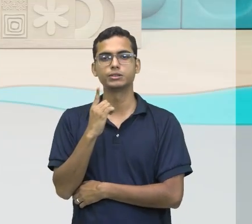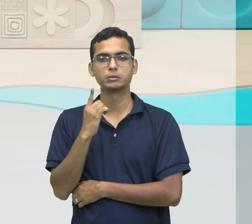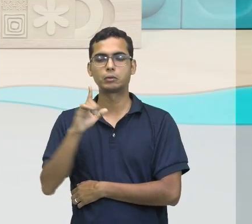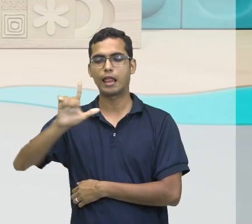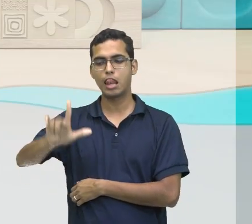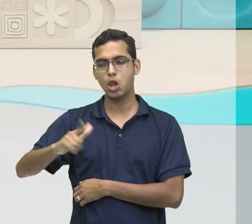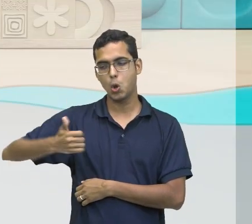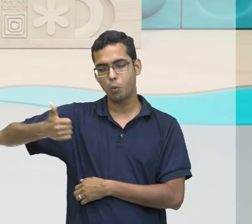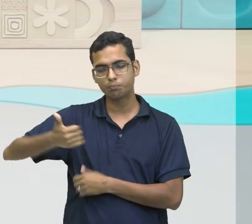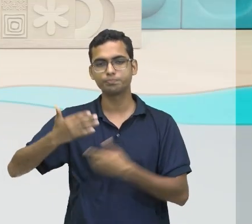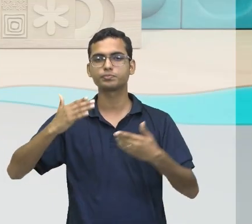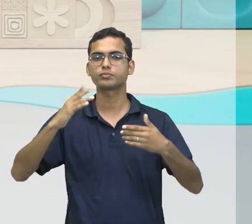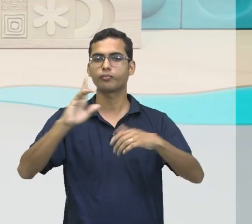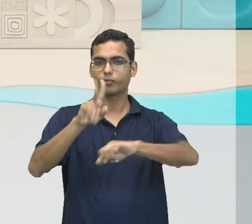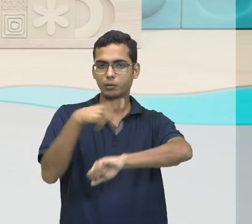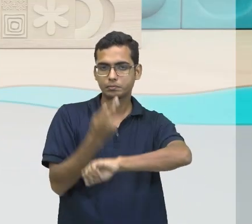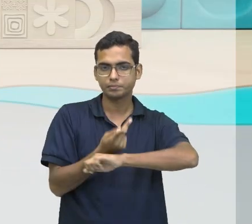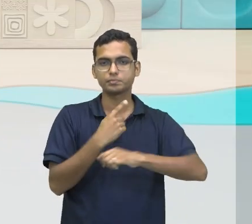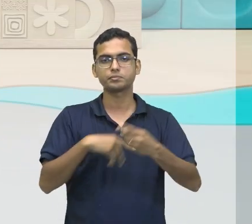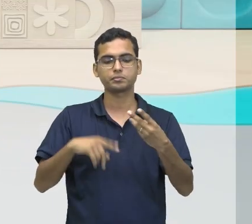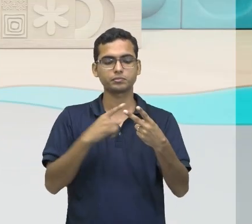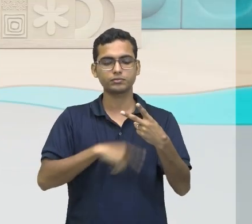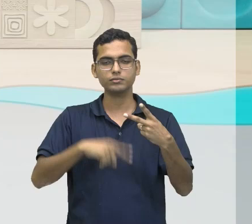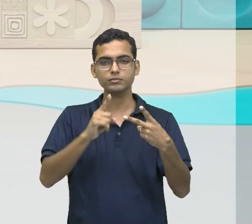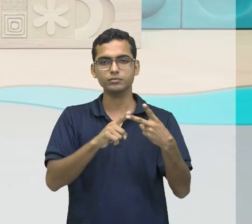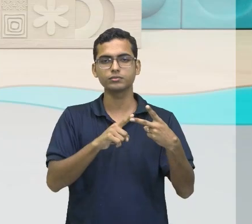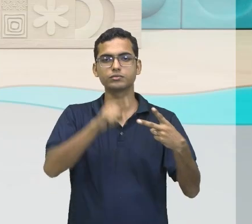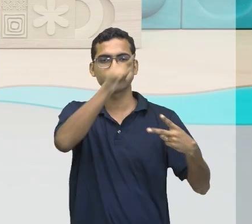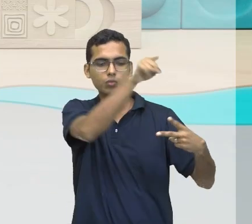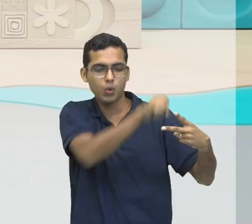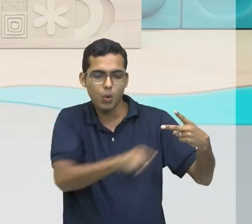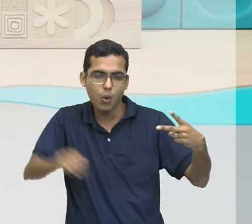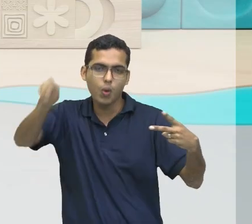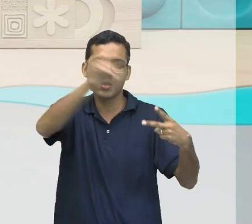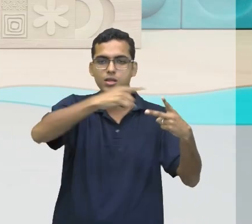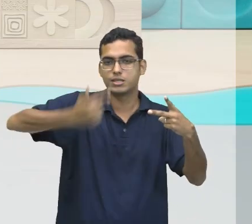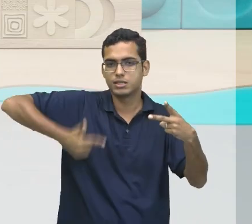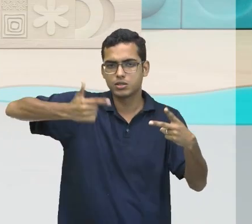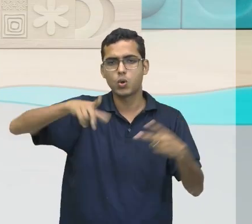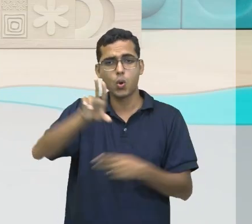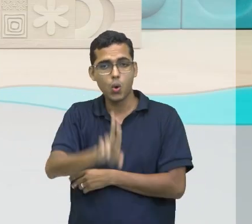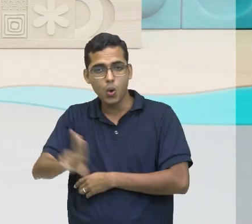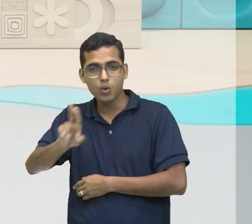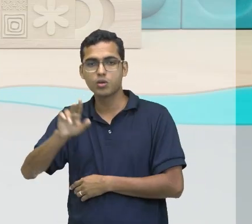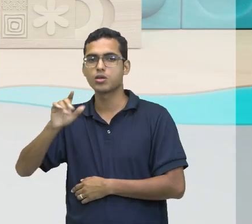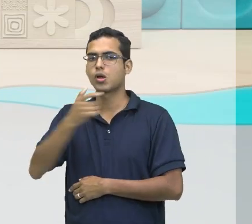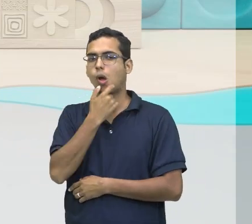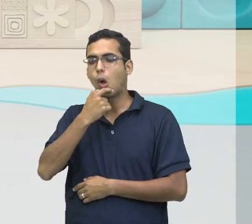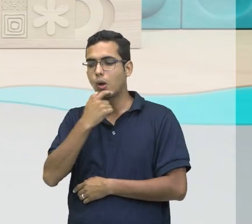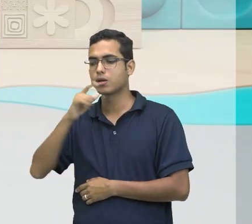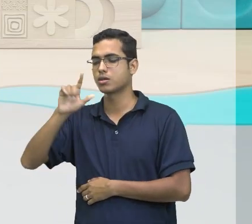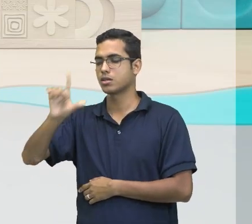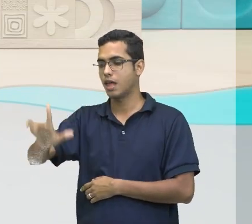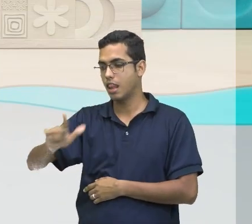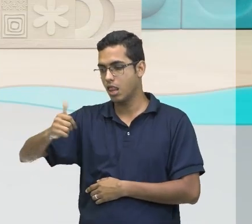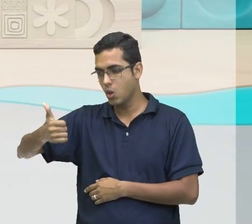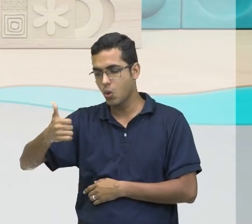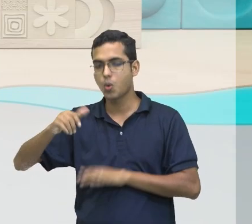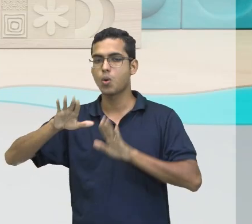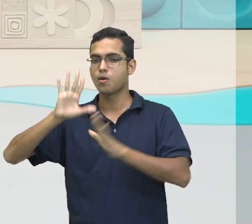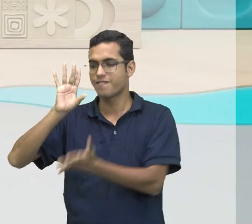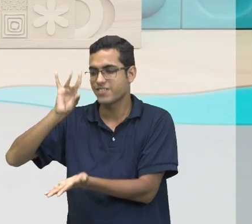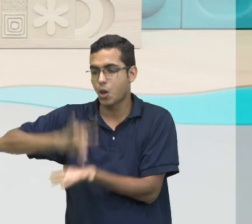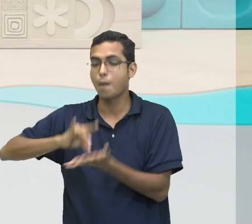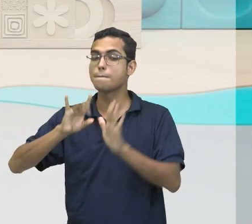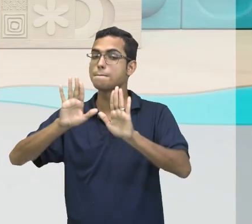externo, né, que são países que falam, que utilizam a língua inglesa como língua oficial, mas dentro do país fala-se outras línguas. E aí,